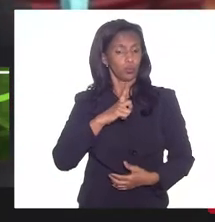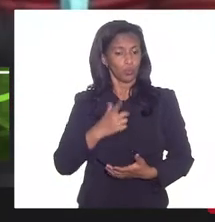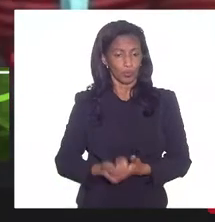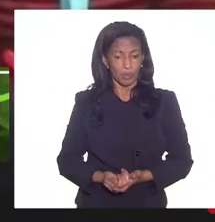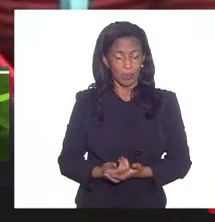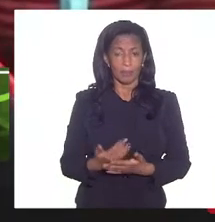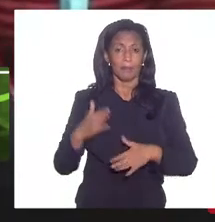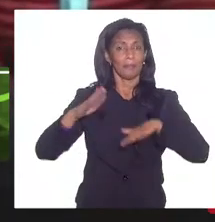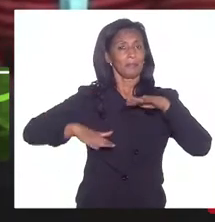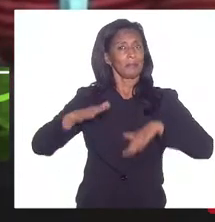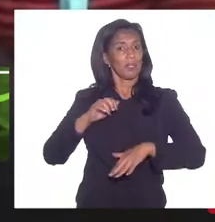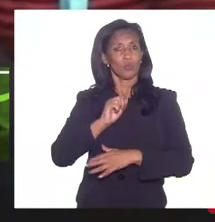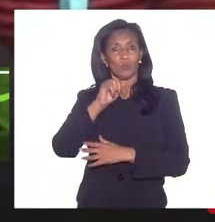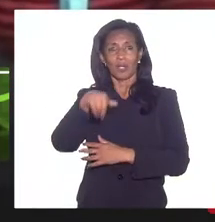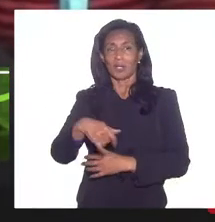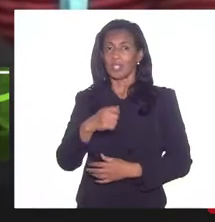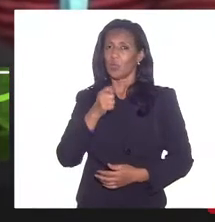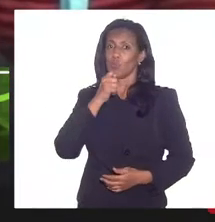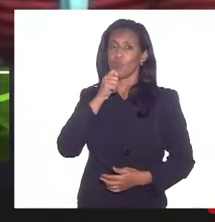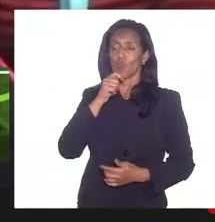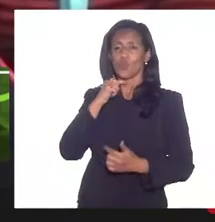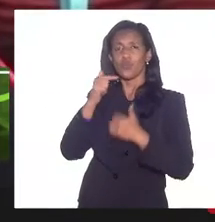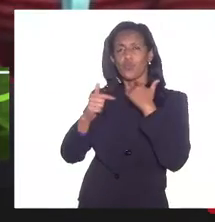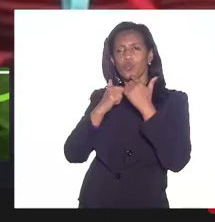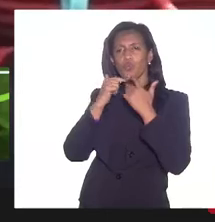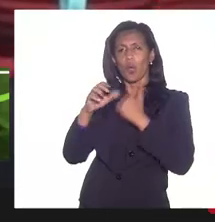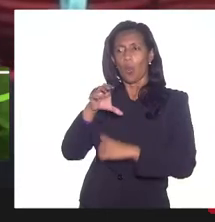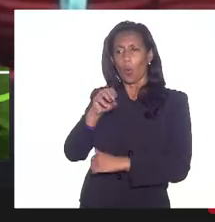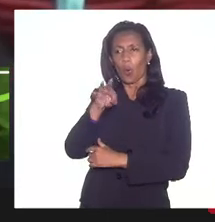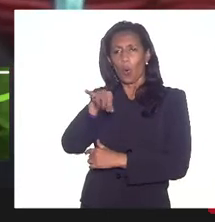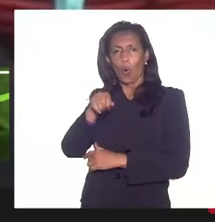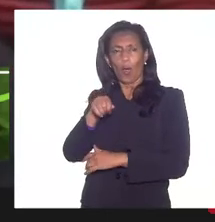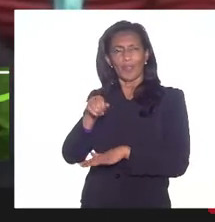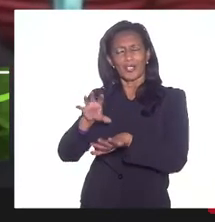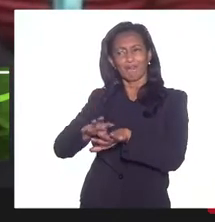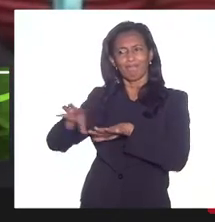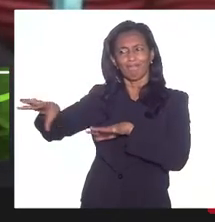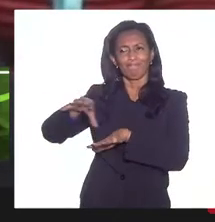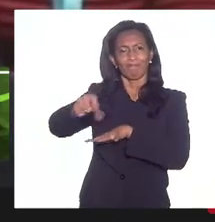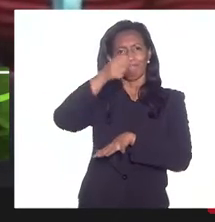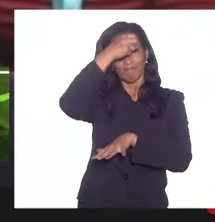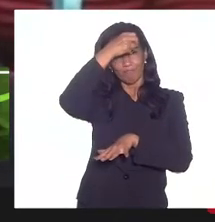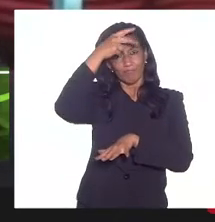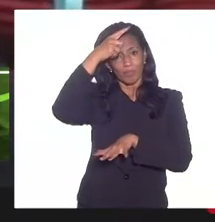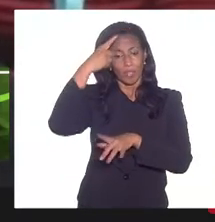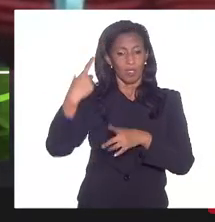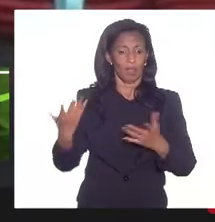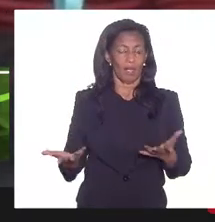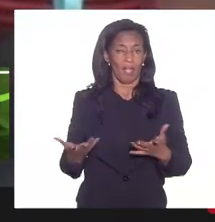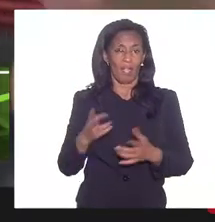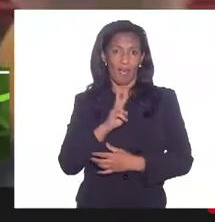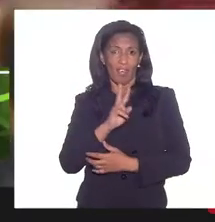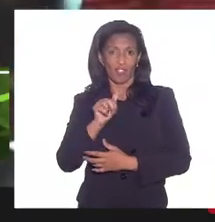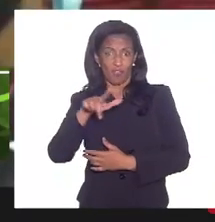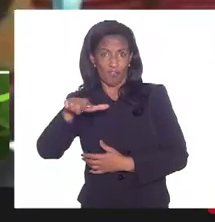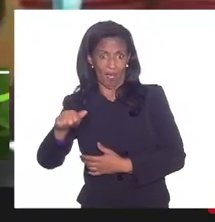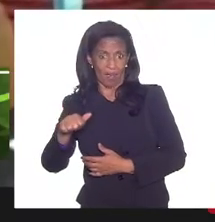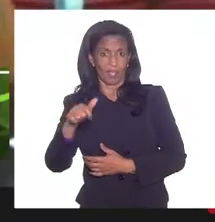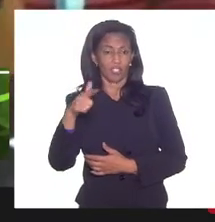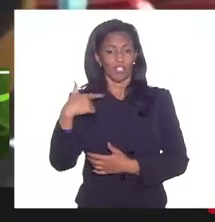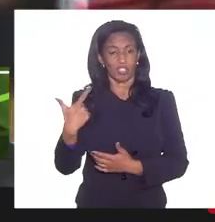ainda assim não conseguimos atender as cotas regionais de maneira que as vagas não atendidas